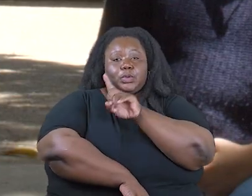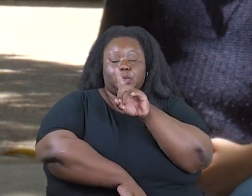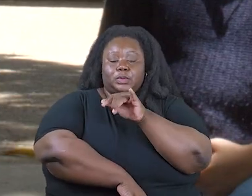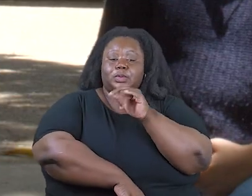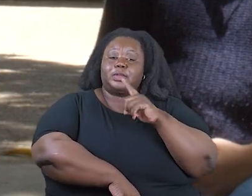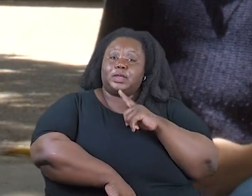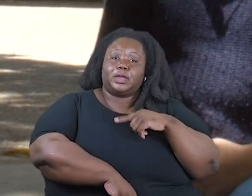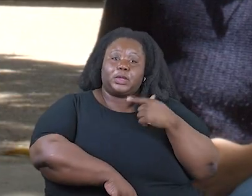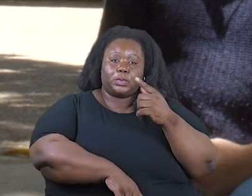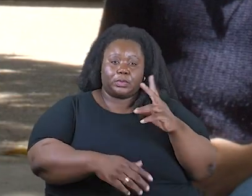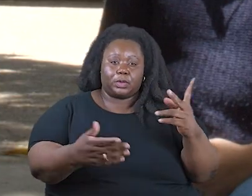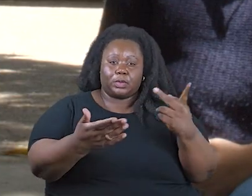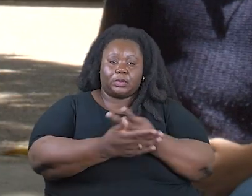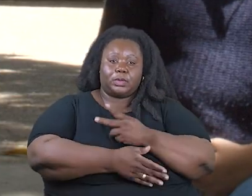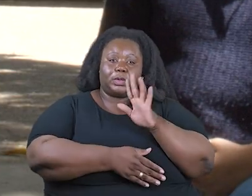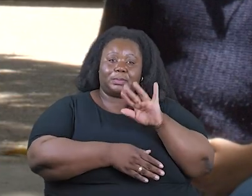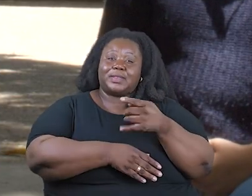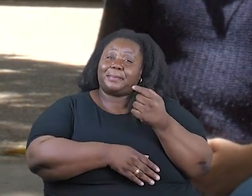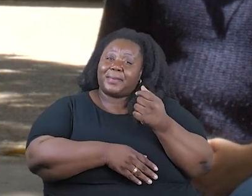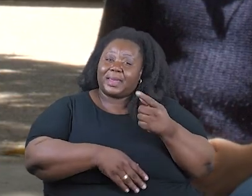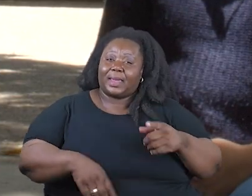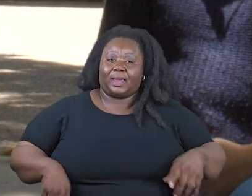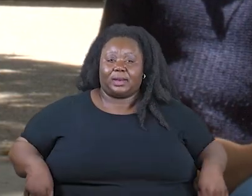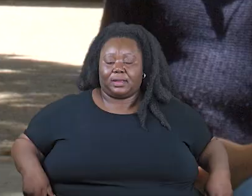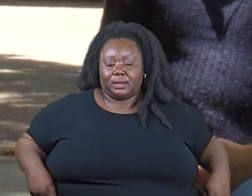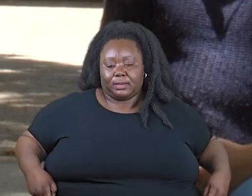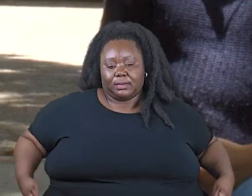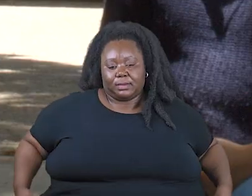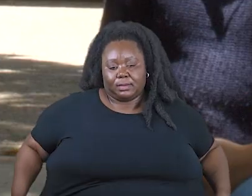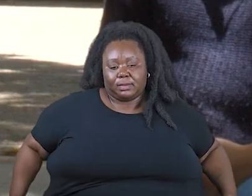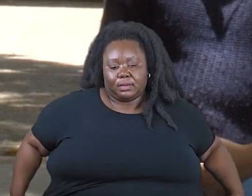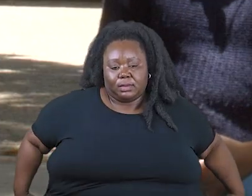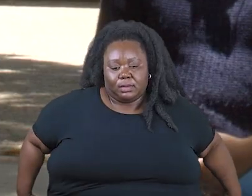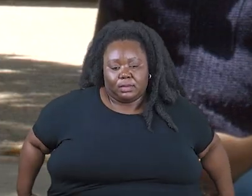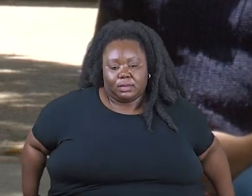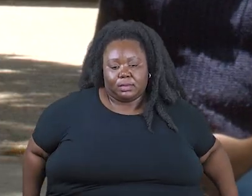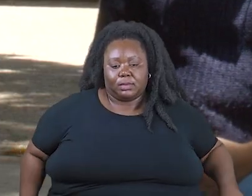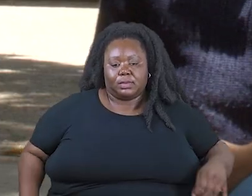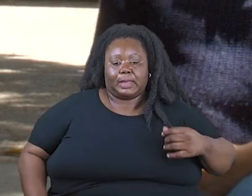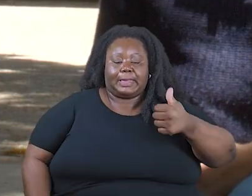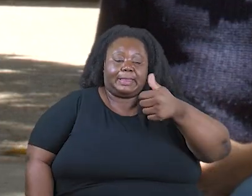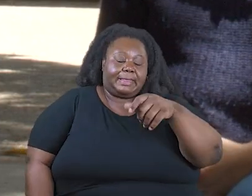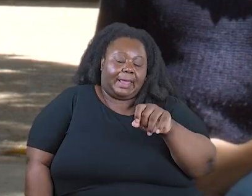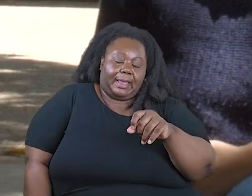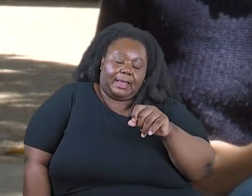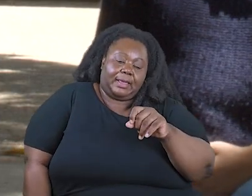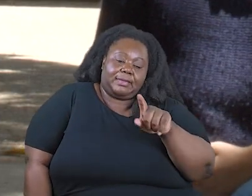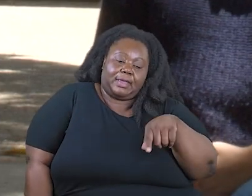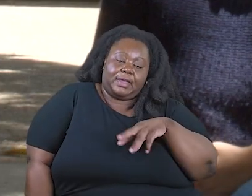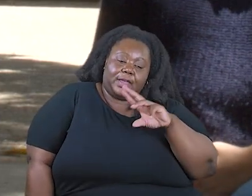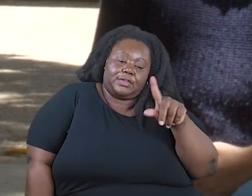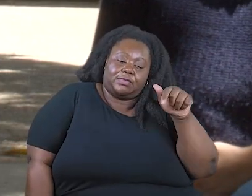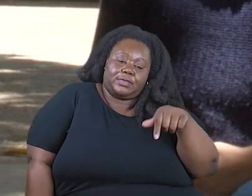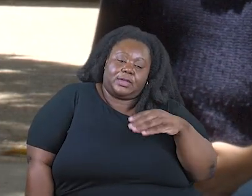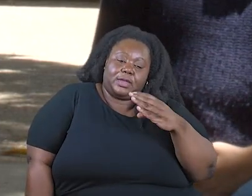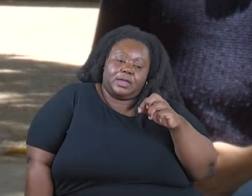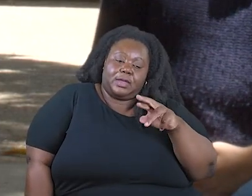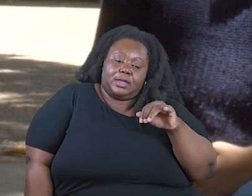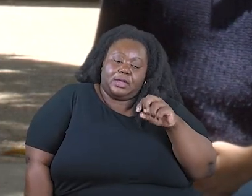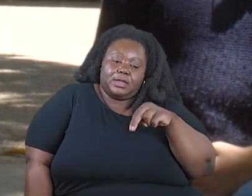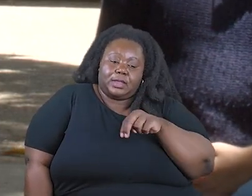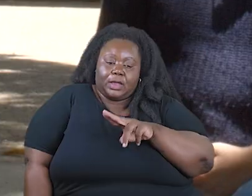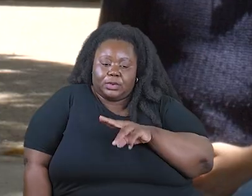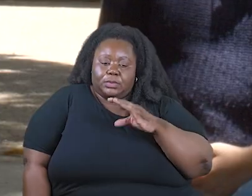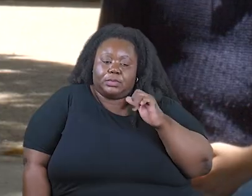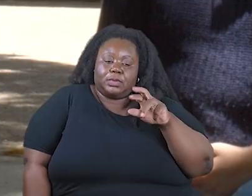outras feiras que acontecem em outras cidades, mas são feiras pequenas, são feiras que têm no máximo 10 expositores. É diferente da feira